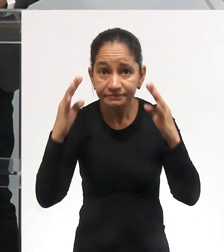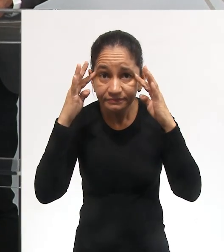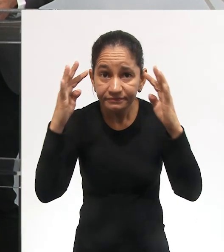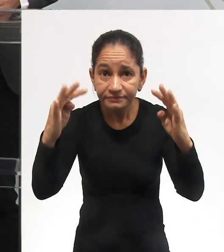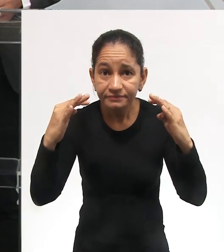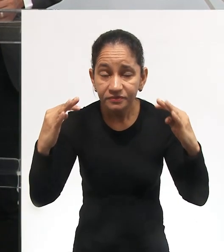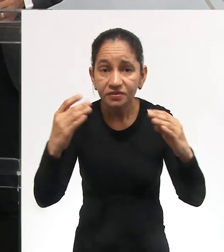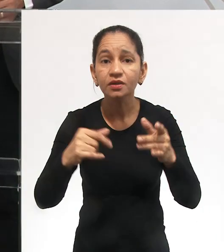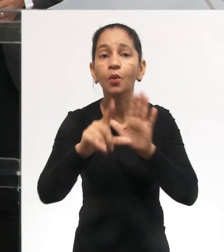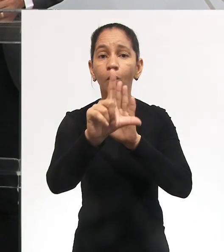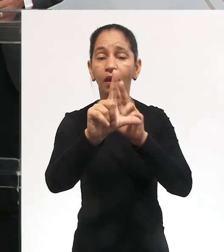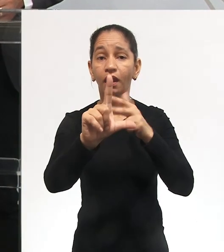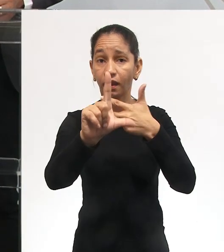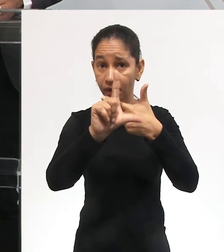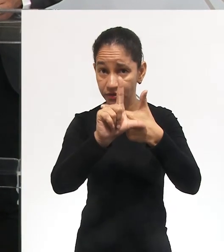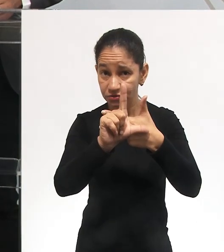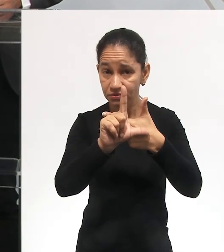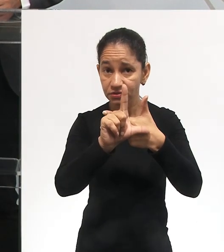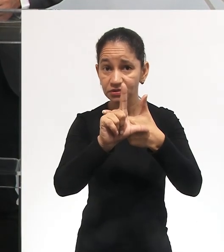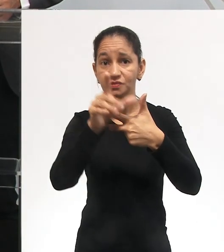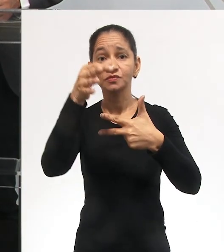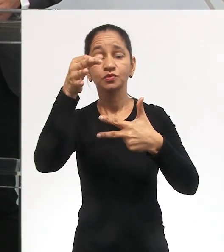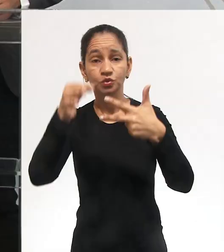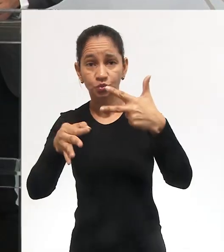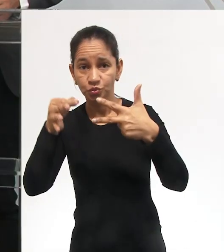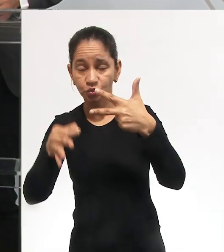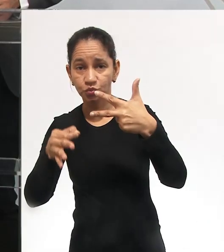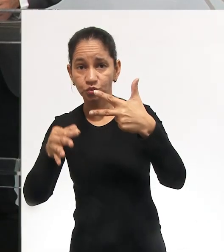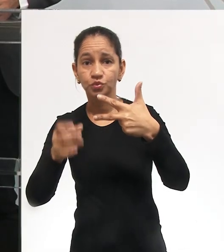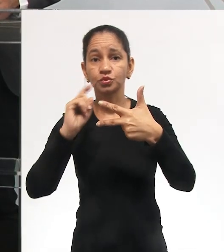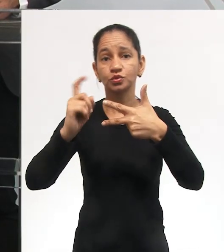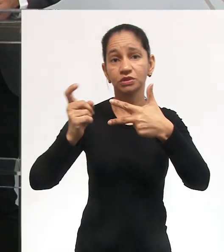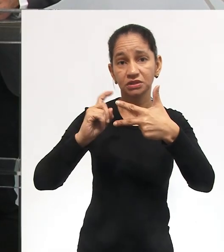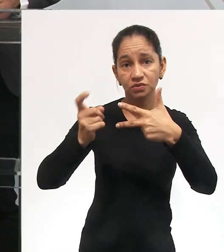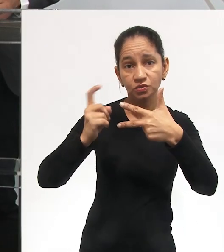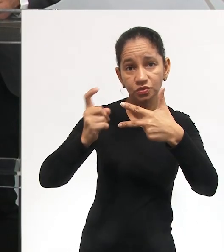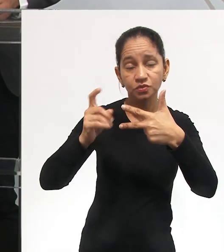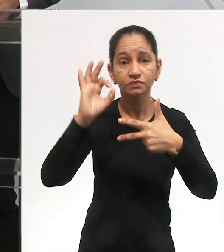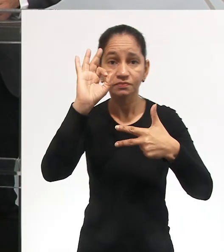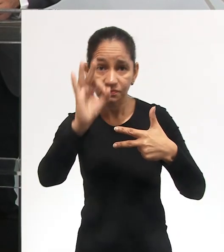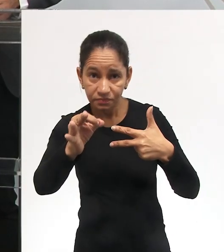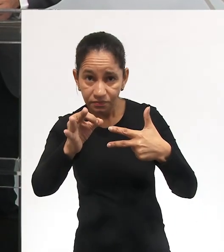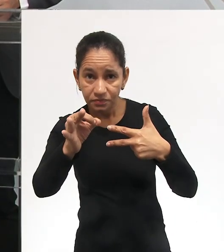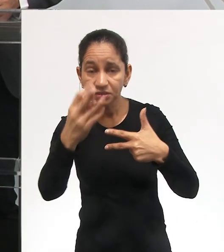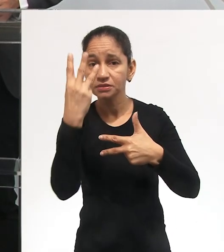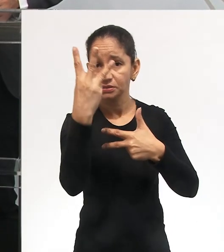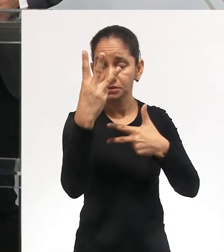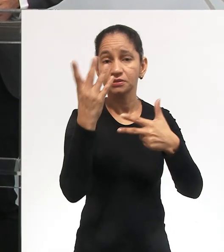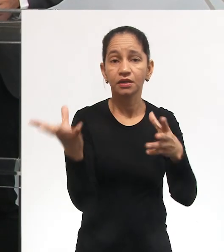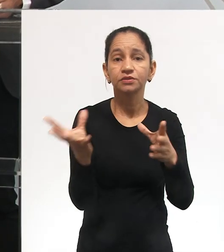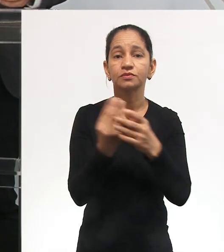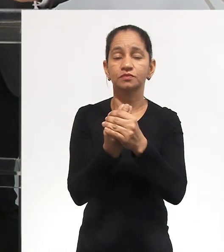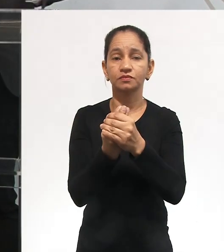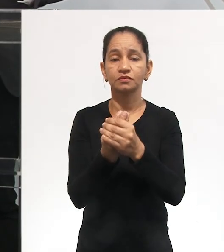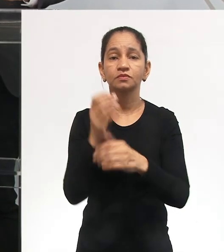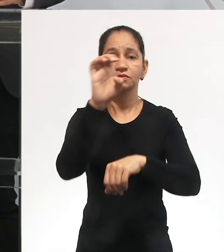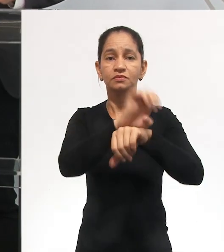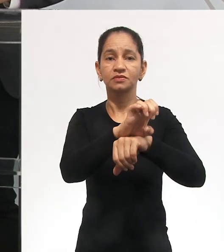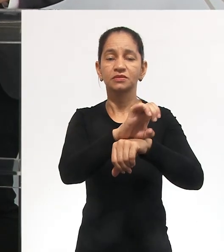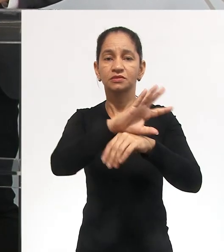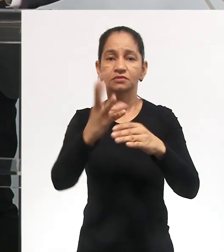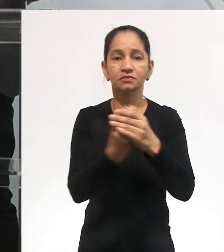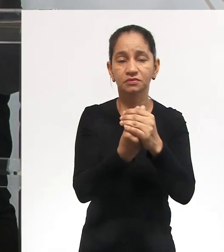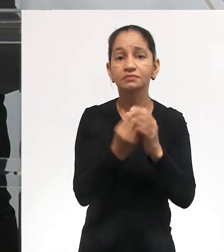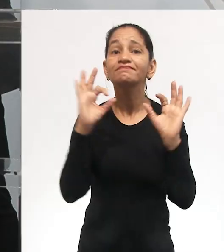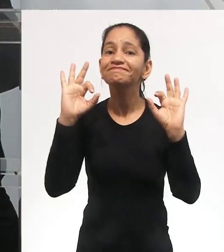então. Legislativo, judiciário e o legislativo, né? Legislativo, judiciário e executivo. 3 poderes, né, que são harmônicos entre